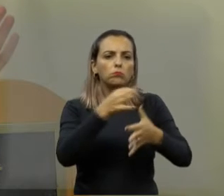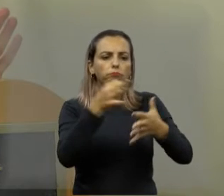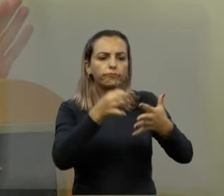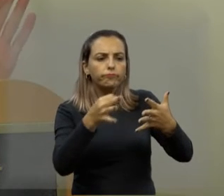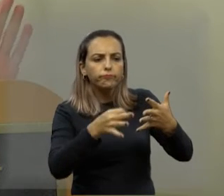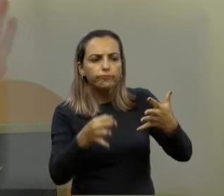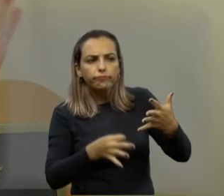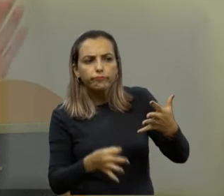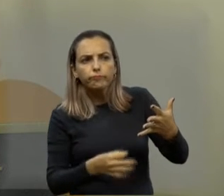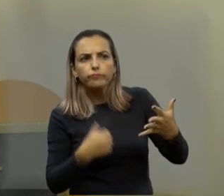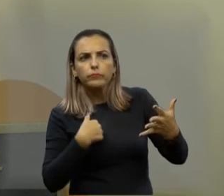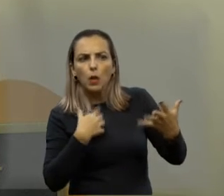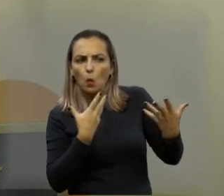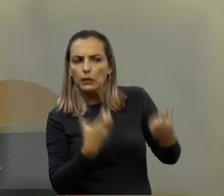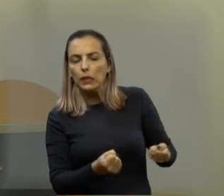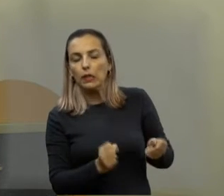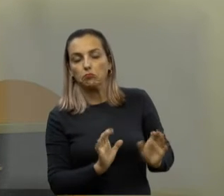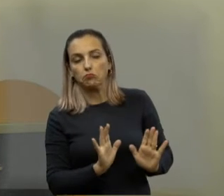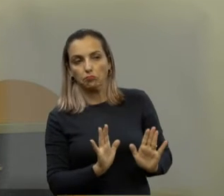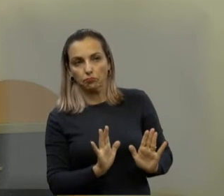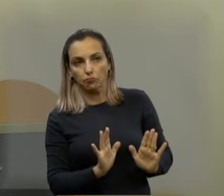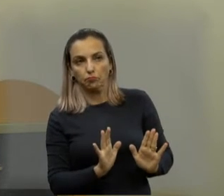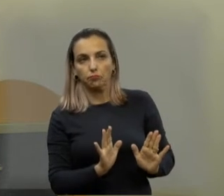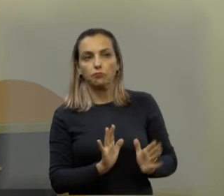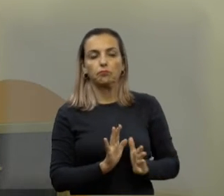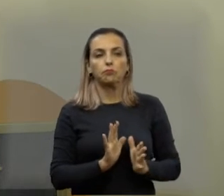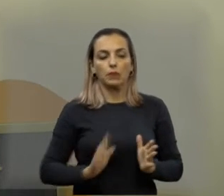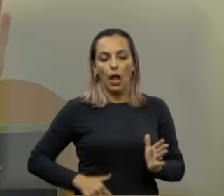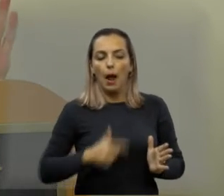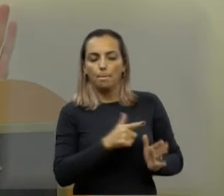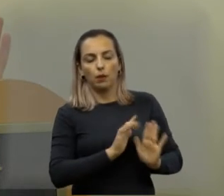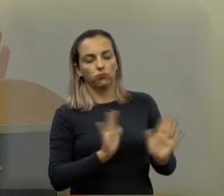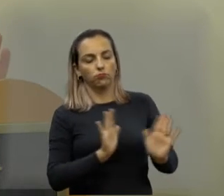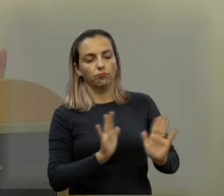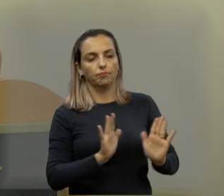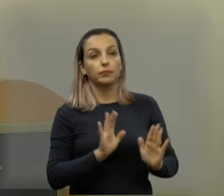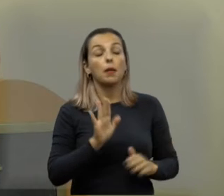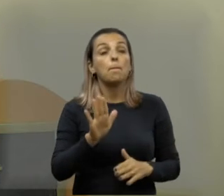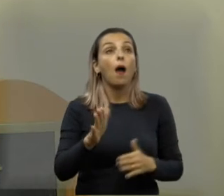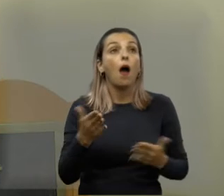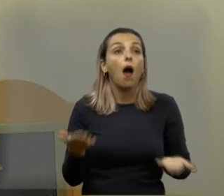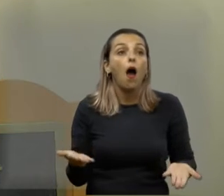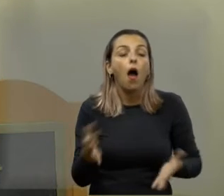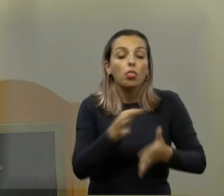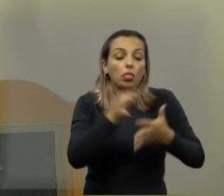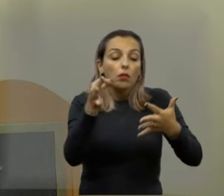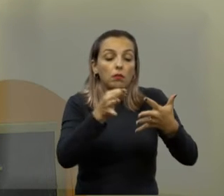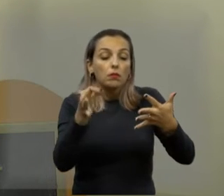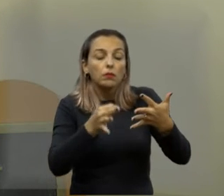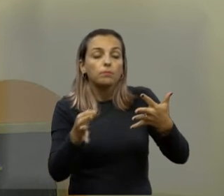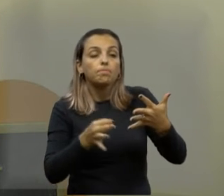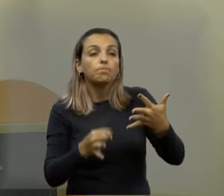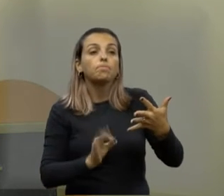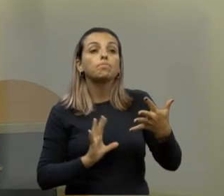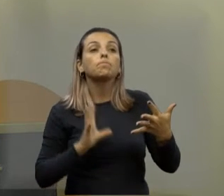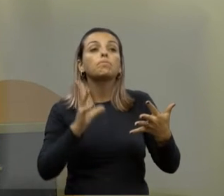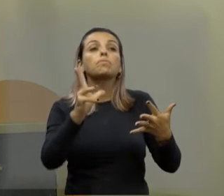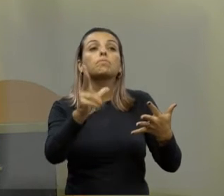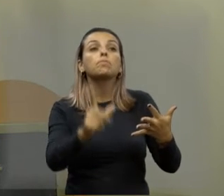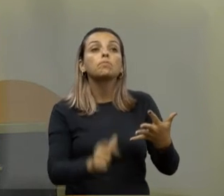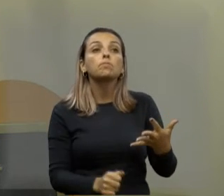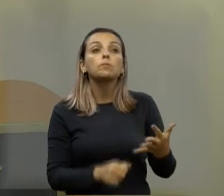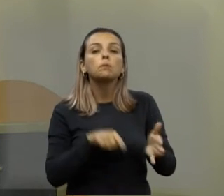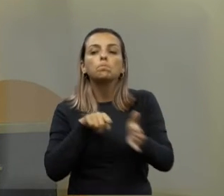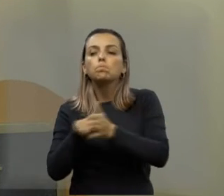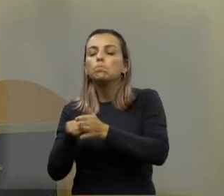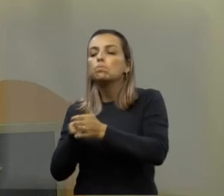e deixa Claro não que eu seja favorável a segurança Eu nada OK mas assim é uma questão que todo mundo